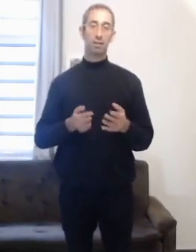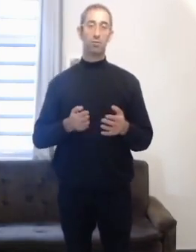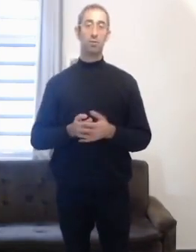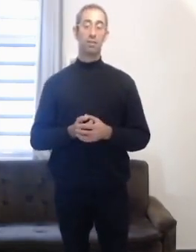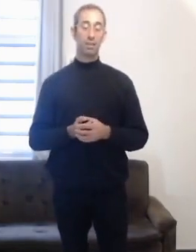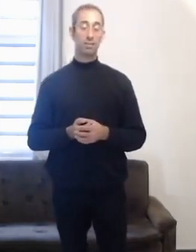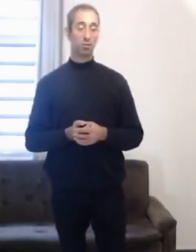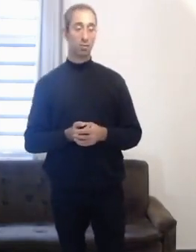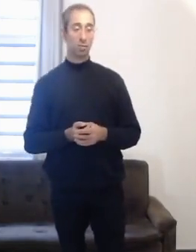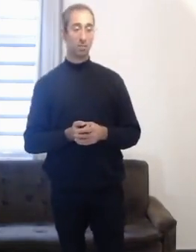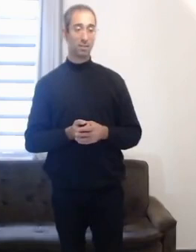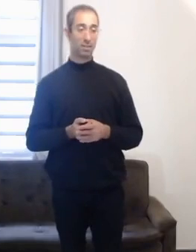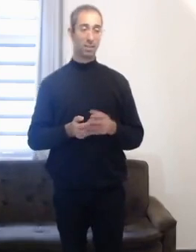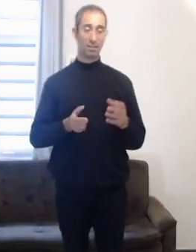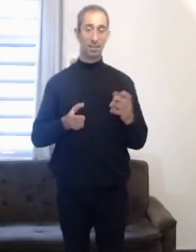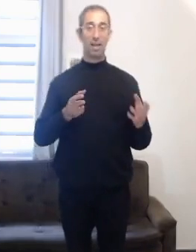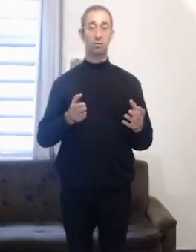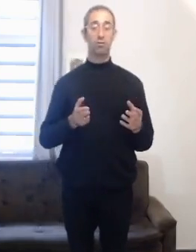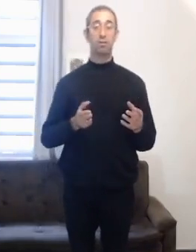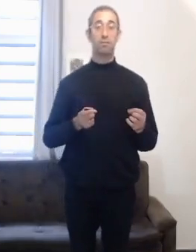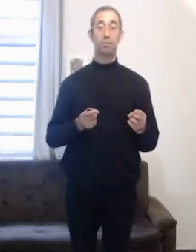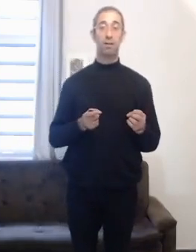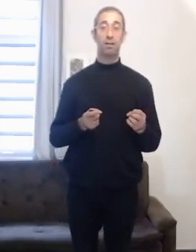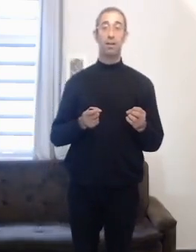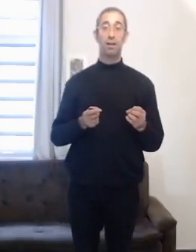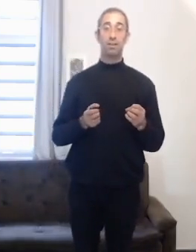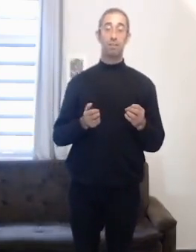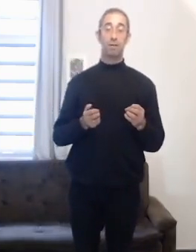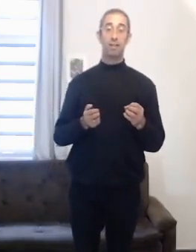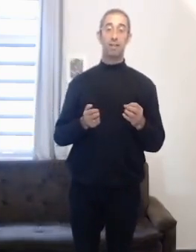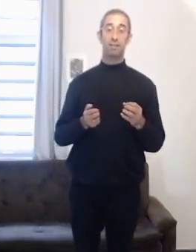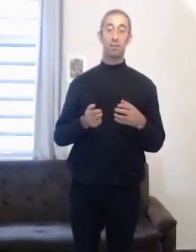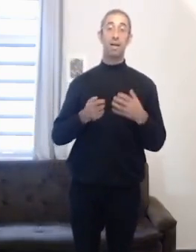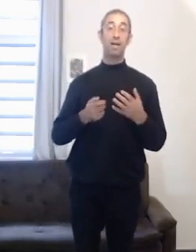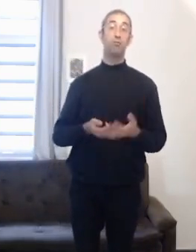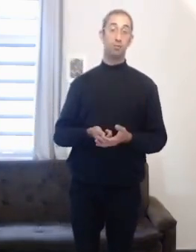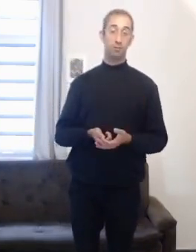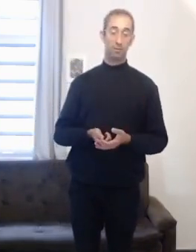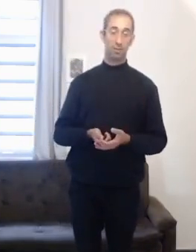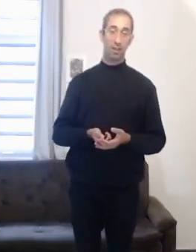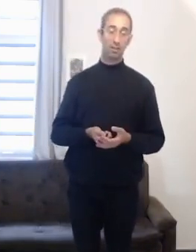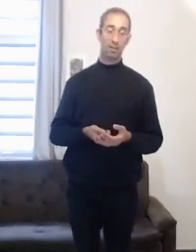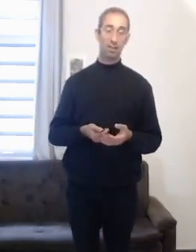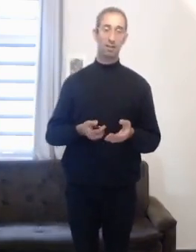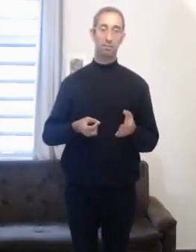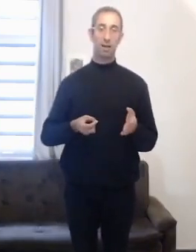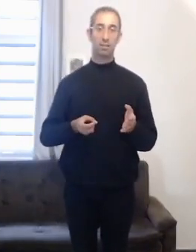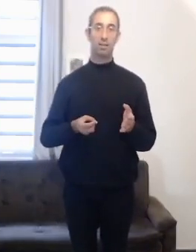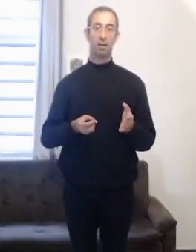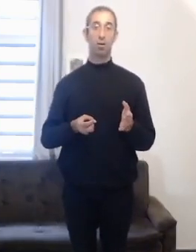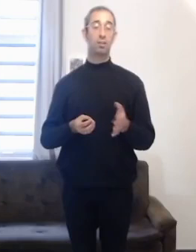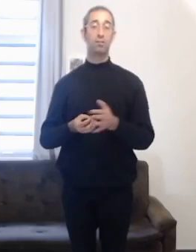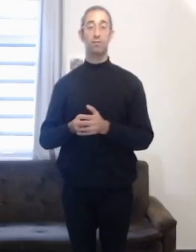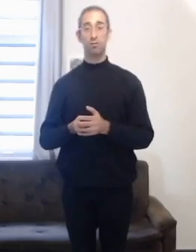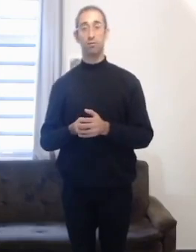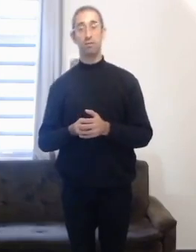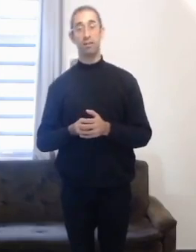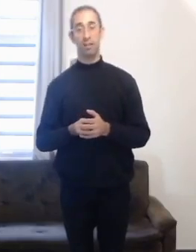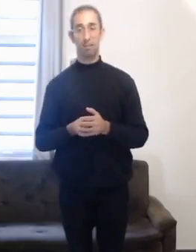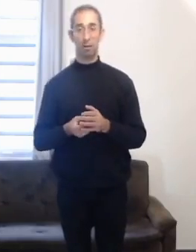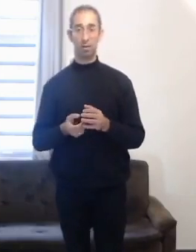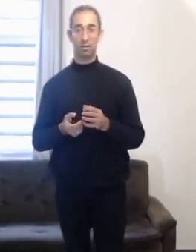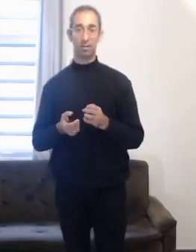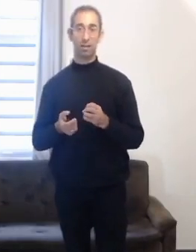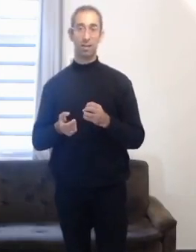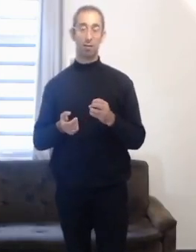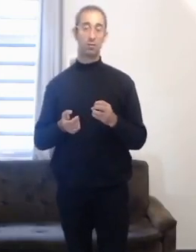Outra coisa interessante quando a gente pensa nessas relações é porque é pensar na questão da causa. E aí, né, tem essa parte da lógica, da filosofia,